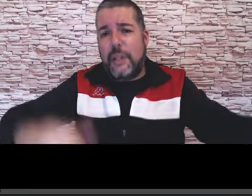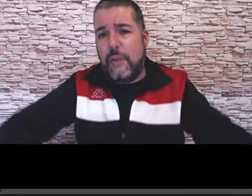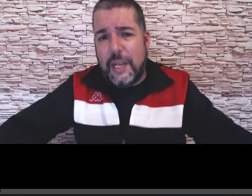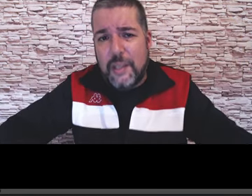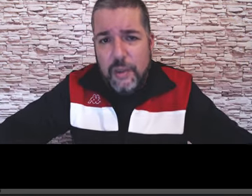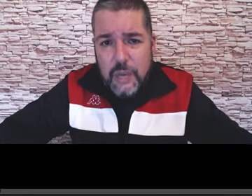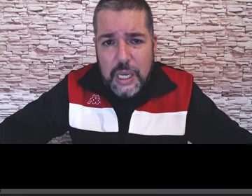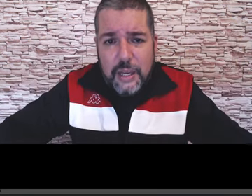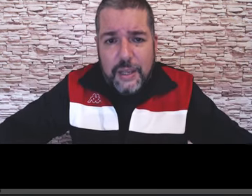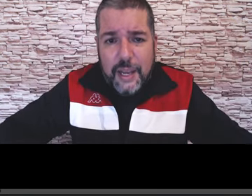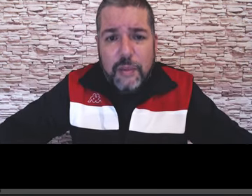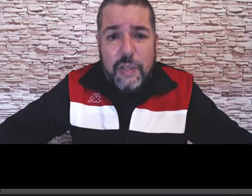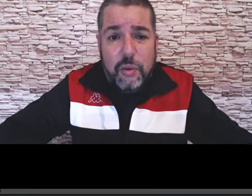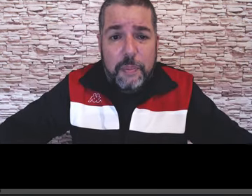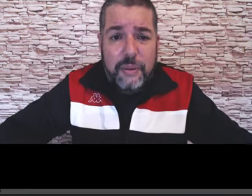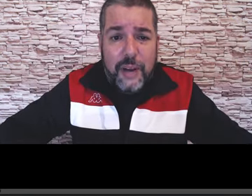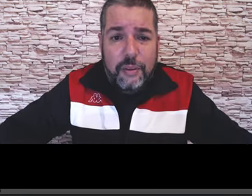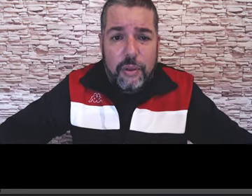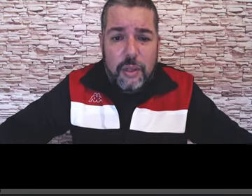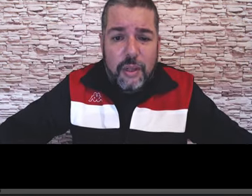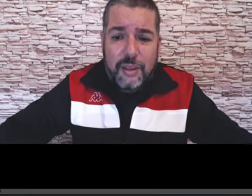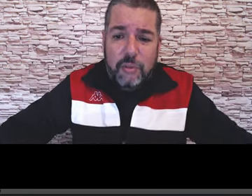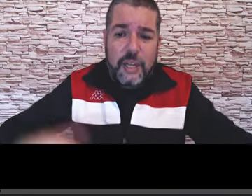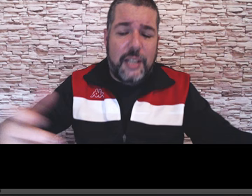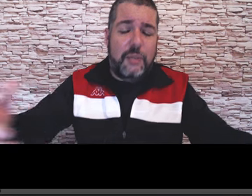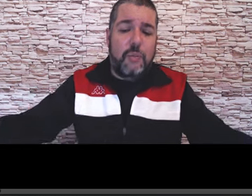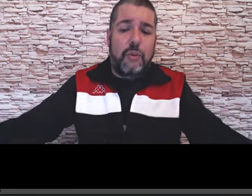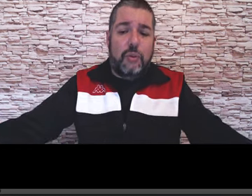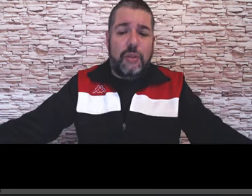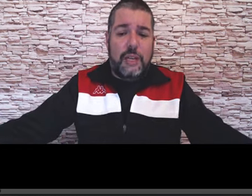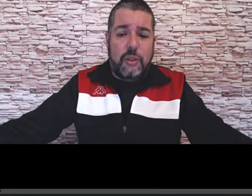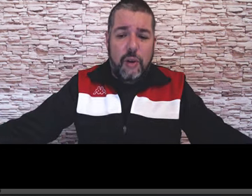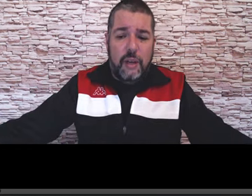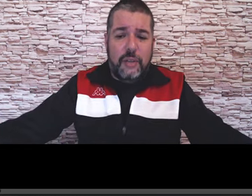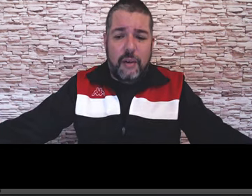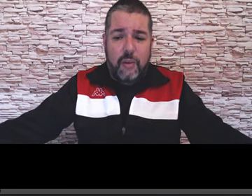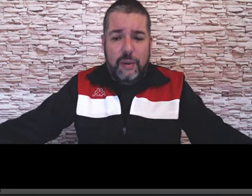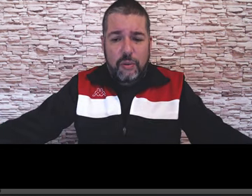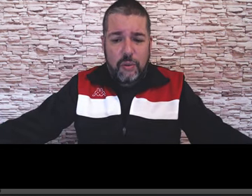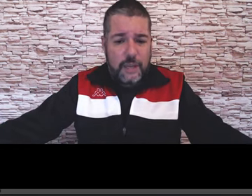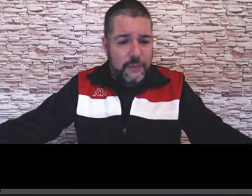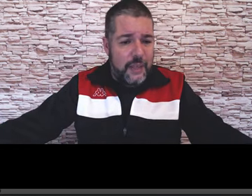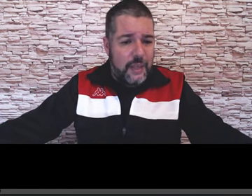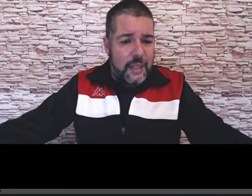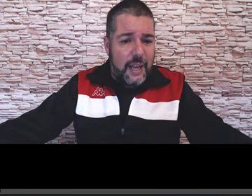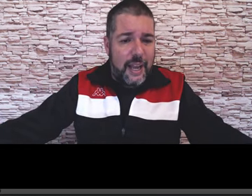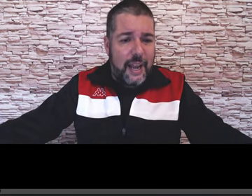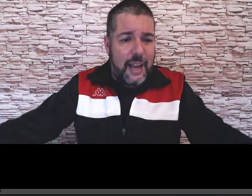tubarões da educação, né, do setor privado. Então, gente, muito contraditório, né, o governo Lula,